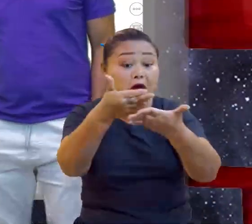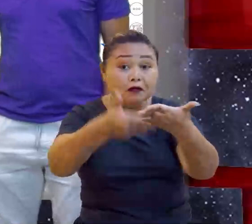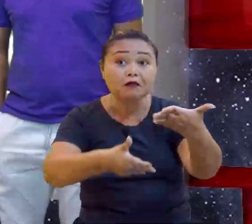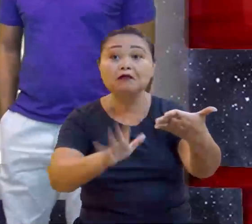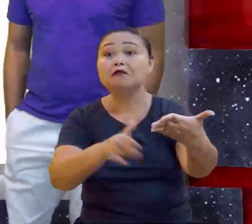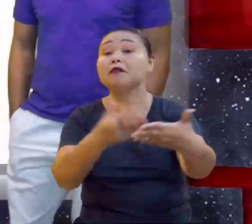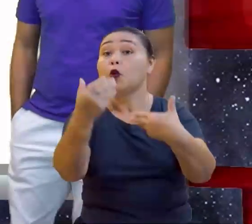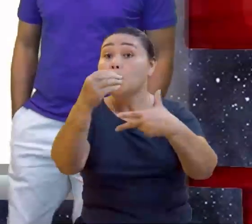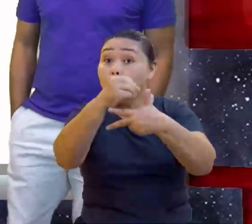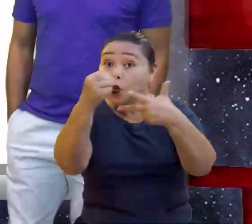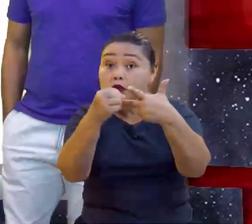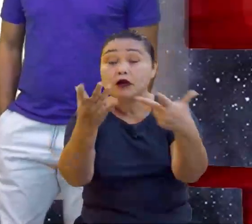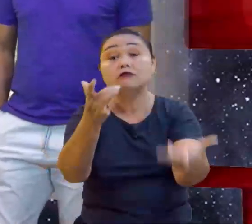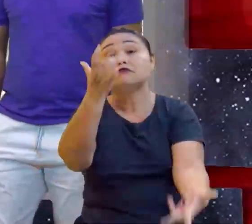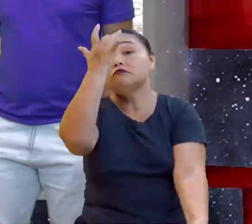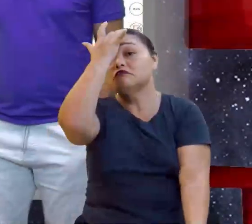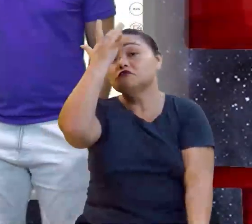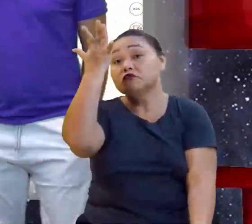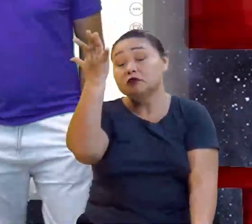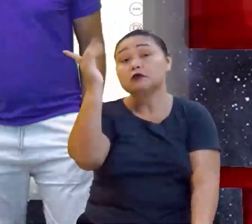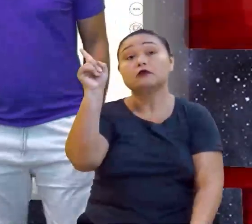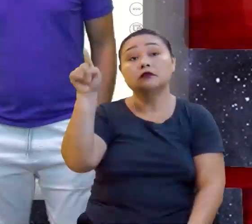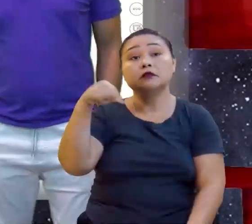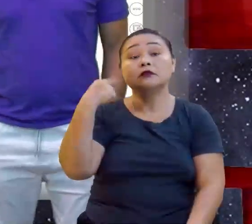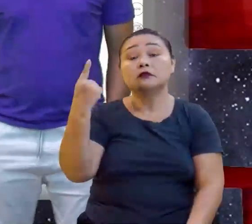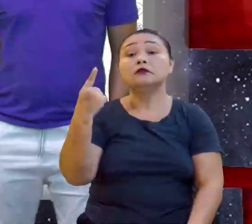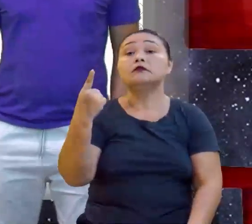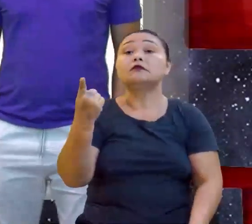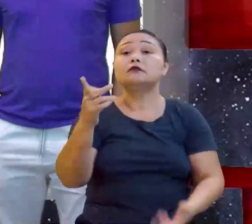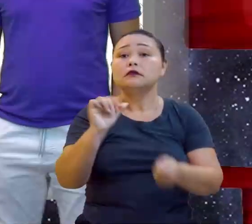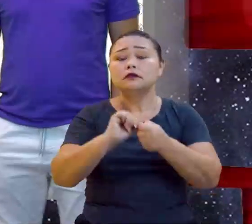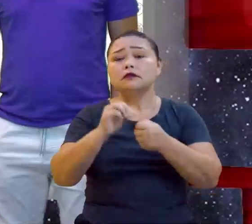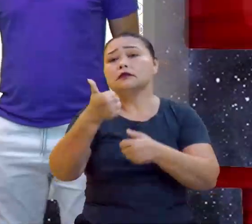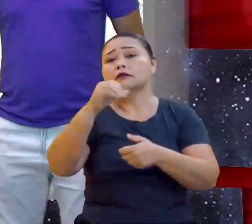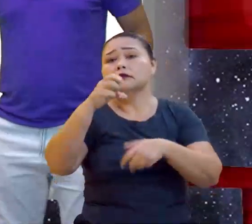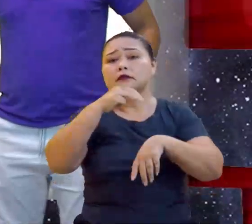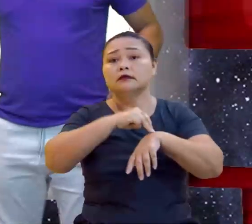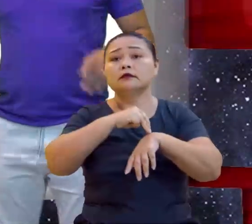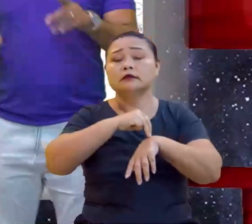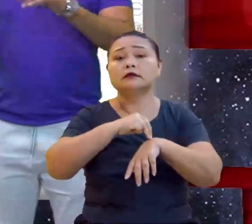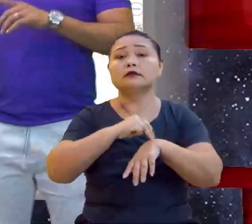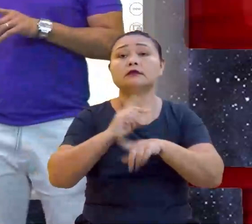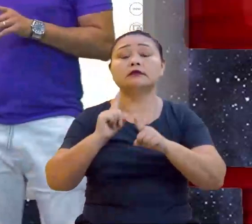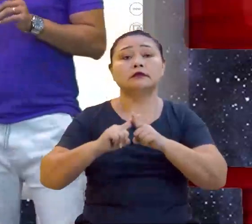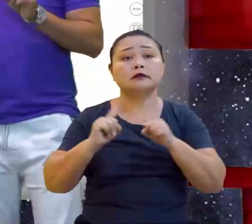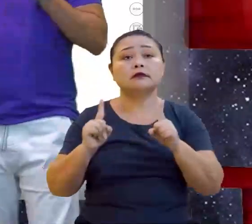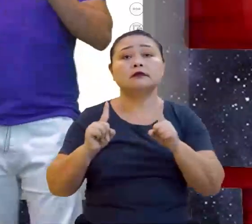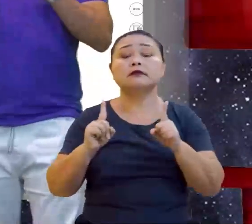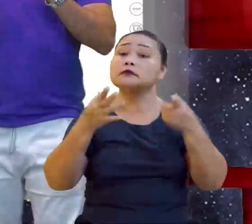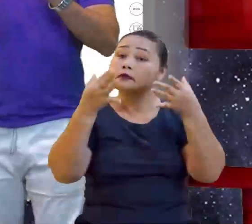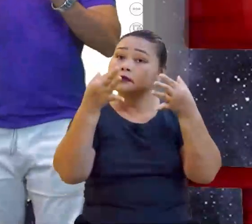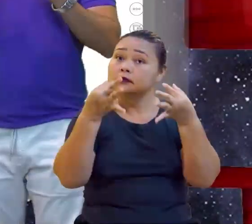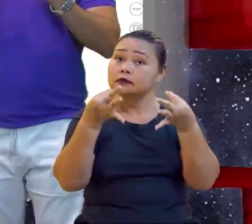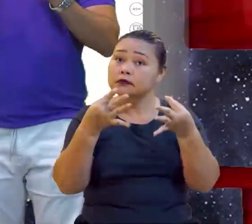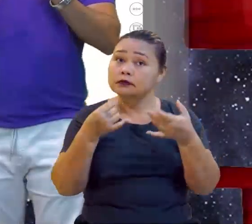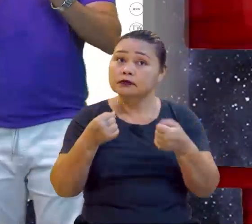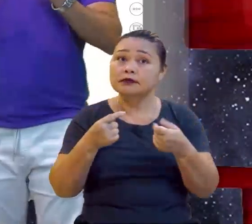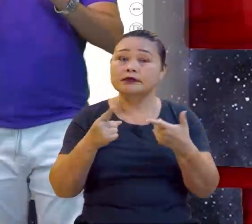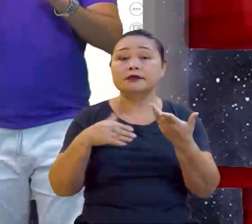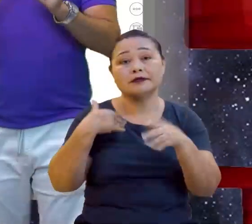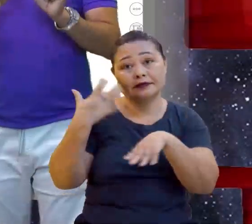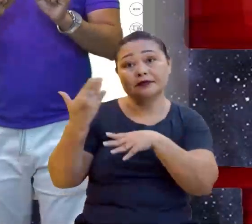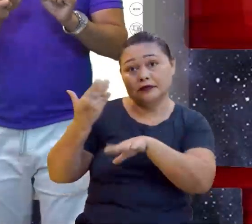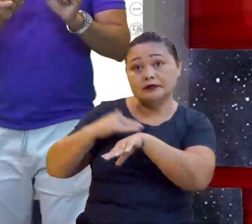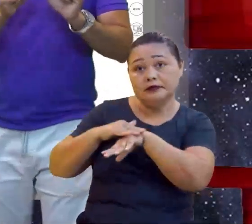gente trabalhou aqui o passo a passo, então realmente a gente demorou aí em média de uns 10 minutos para uma questão. Mas, e o detalhe... Começando também, Quando você